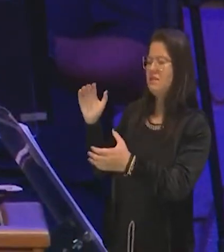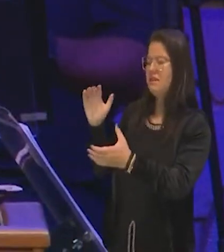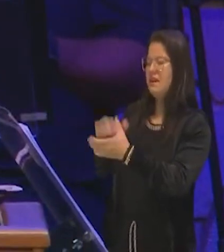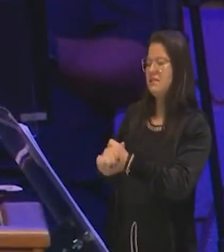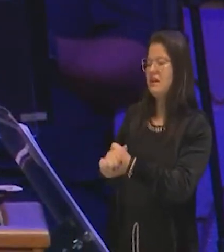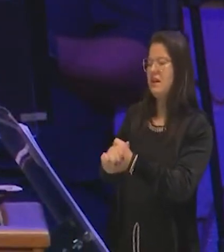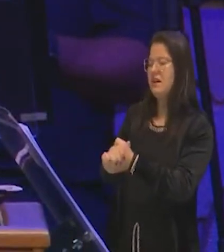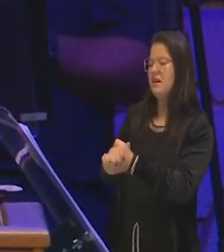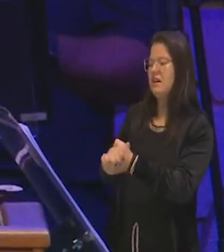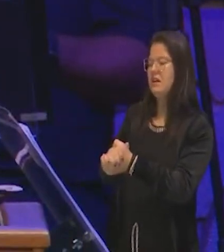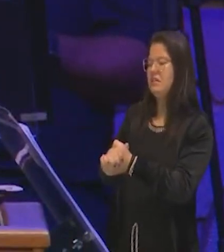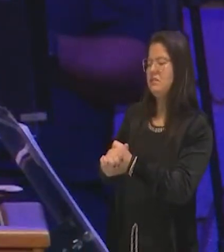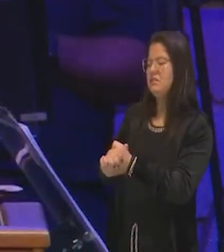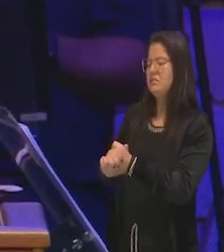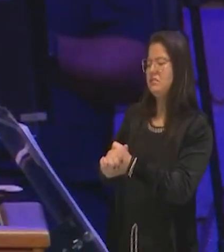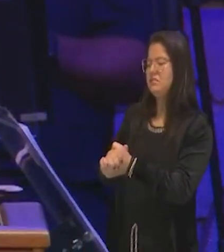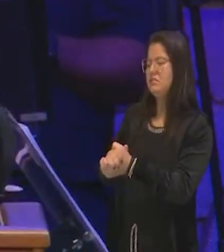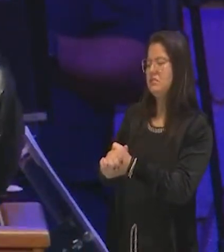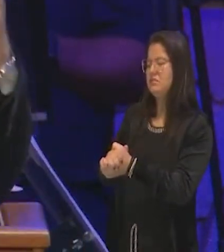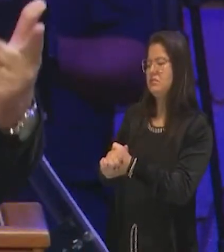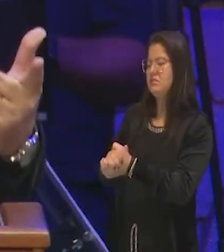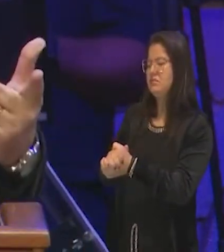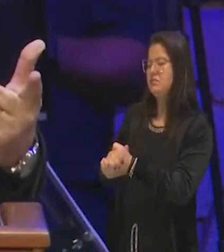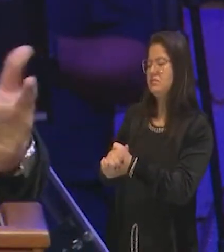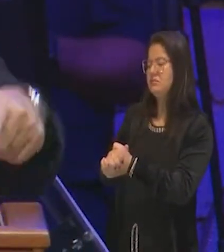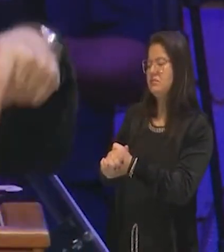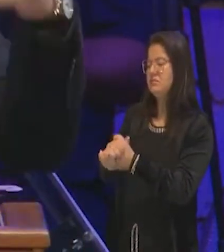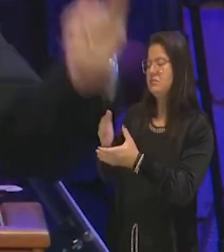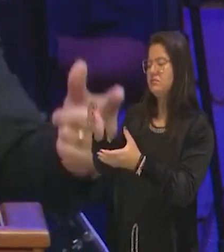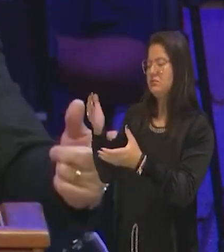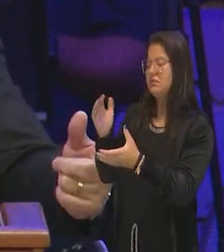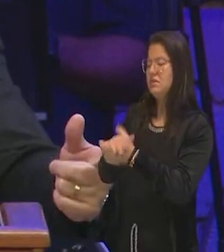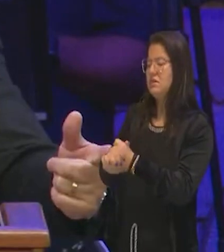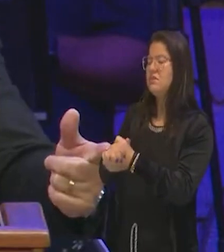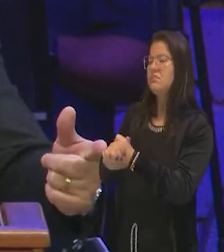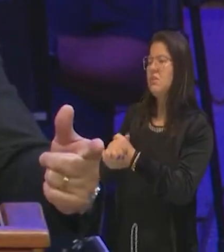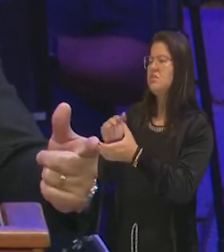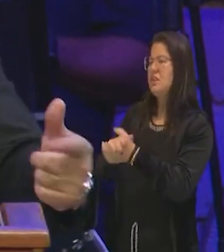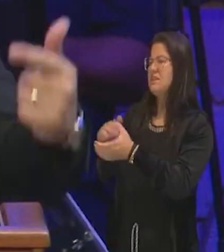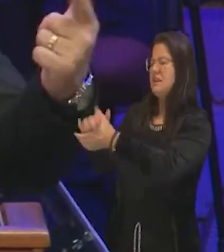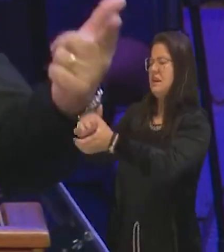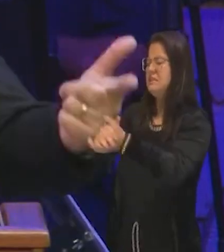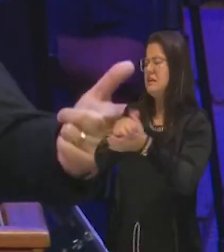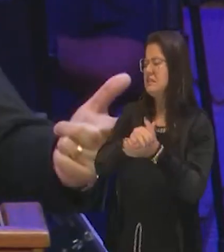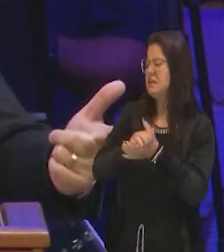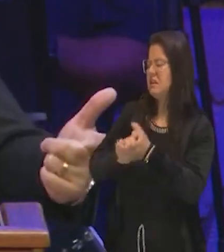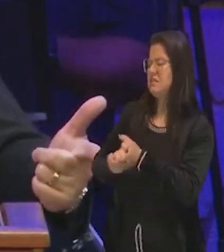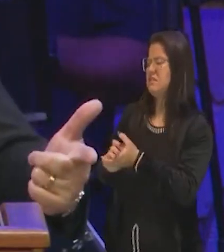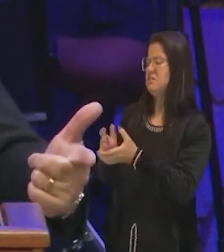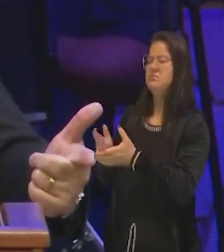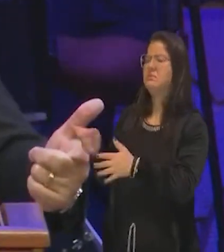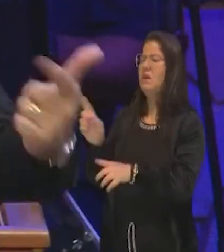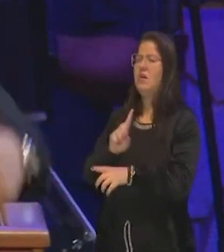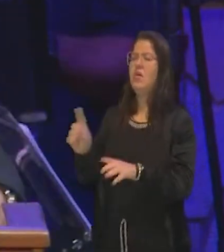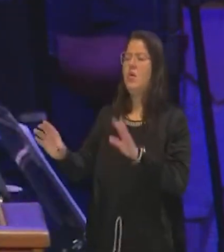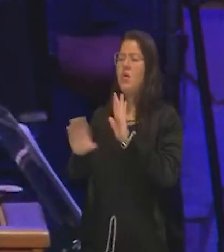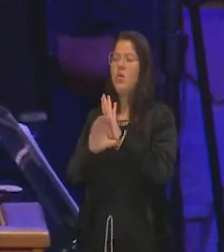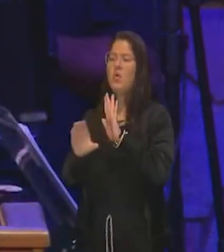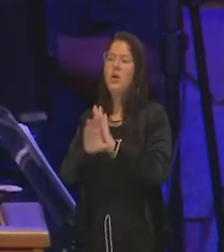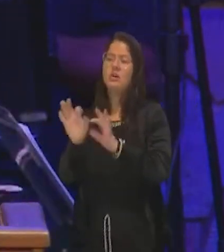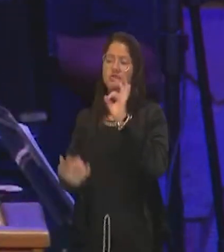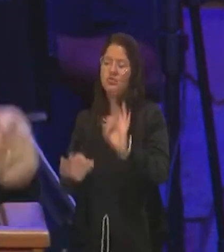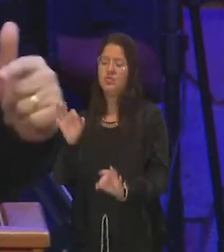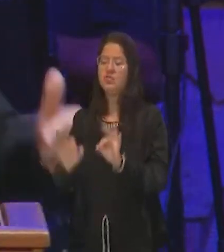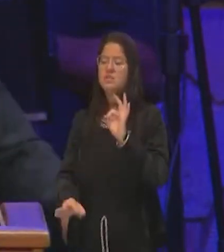esteja casado com alguma outra pessoa? Sim, o próprio Código Penal criminaliza o casamento duplo. O próprio